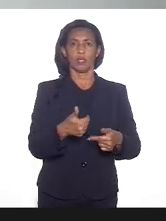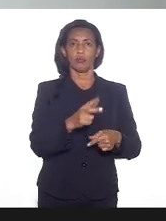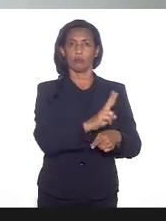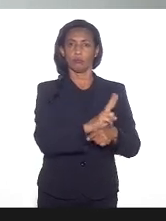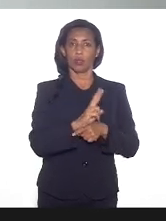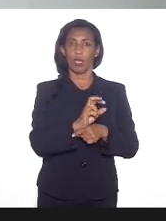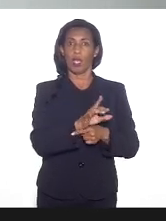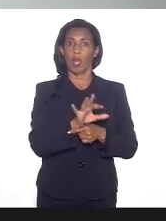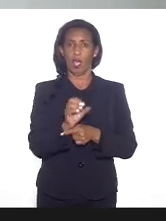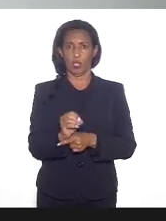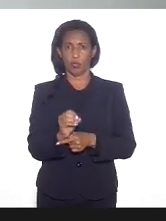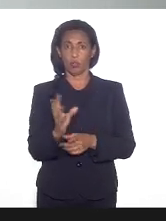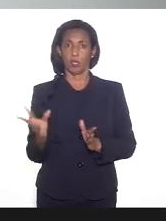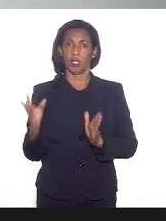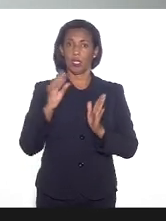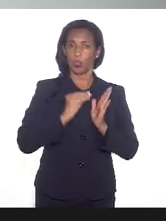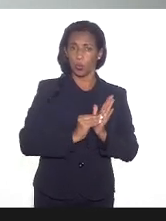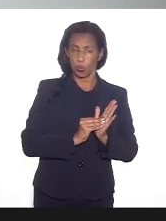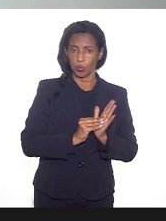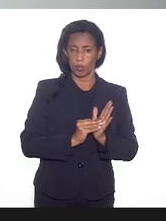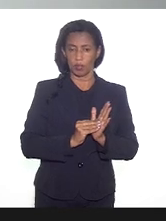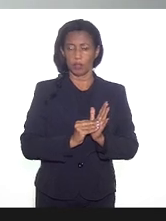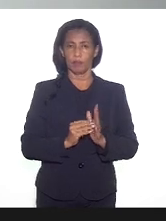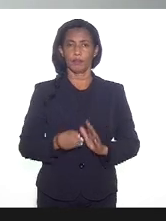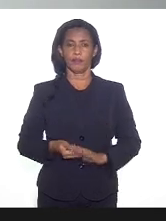seria incluir esse